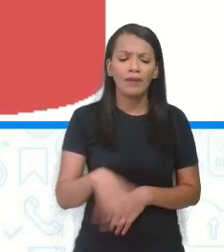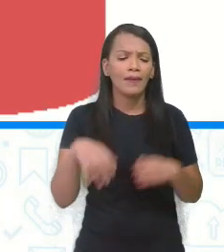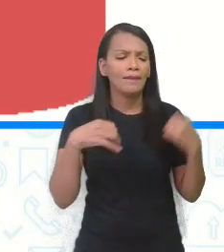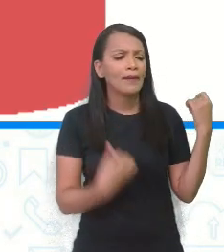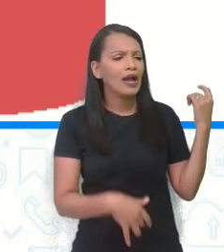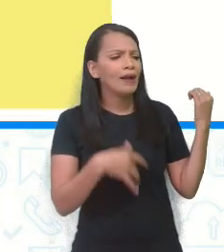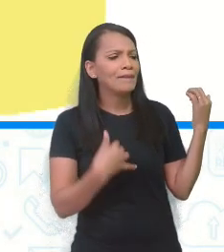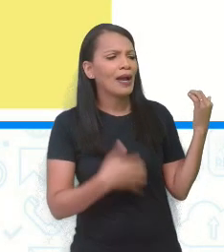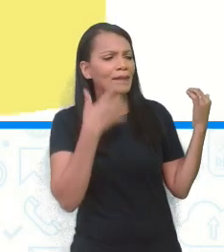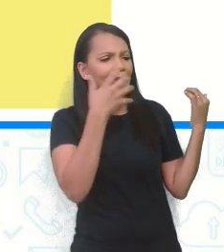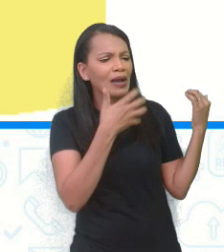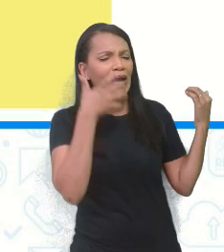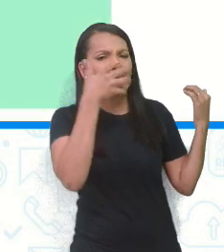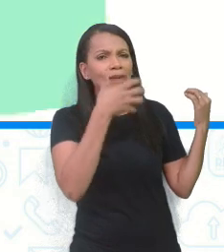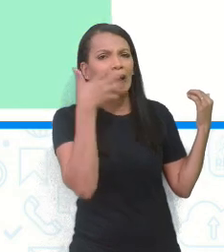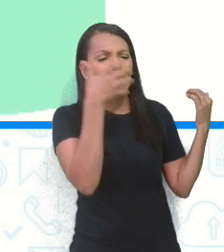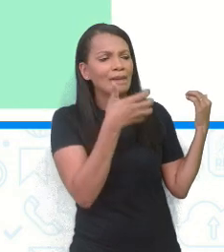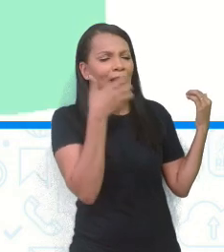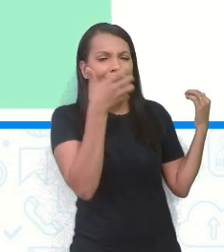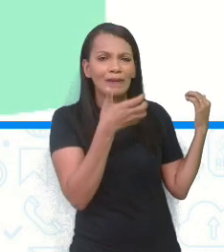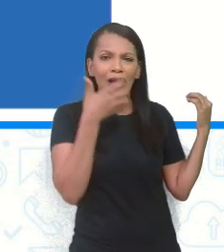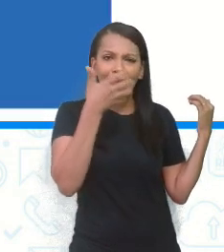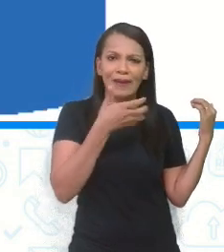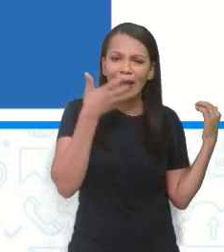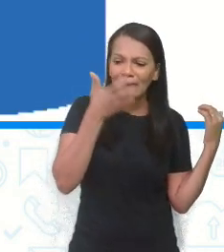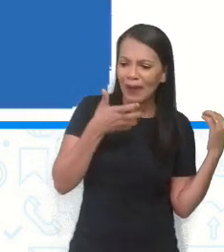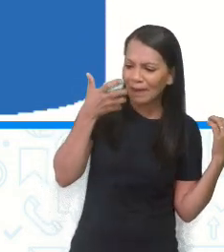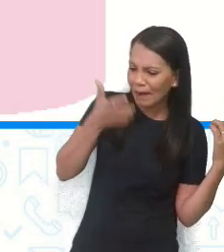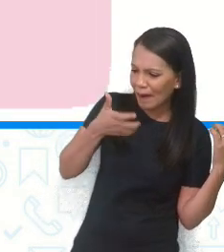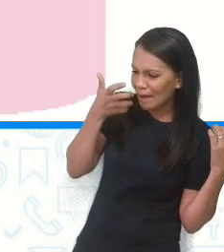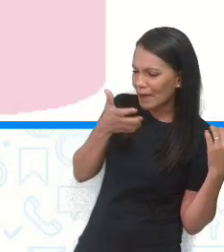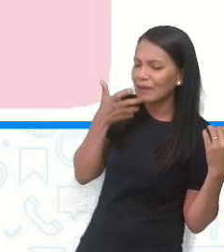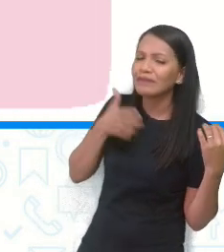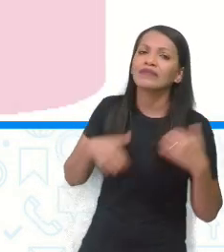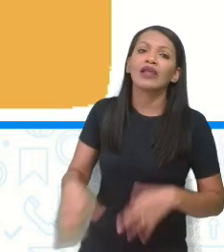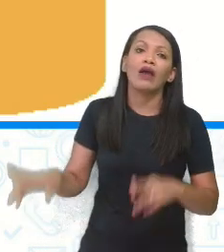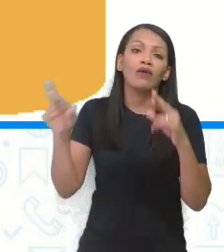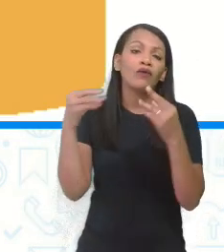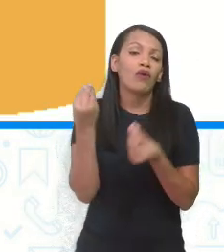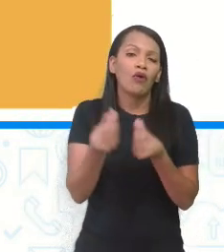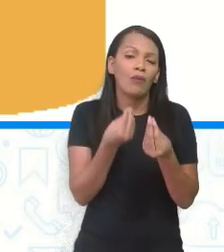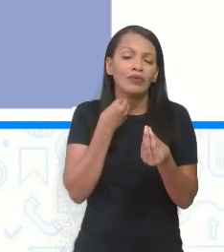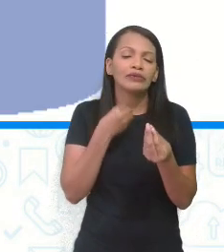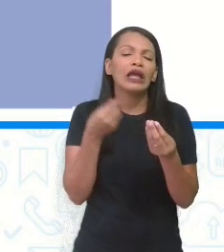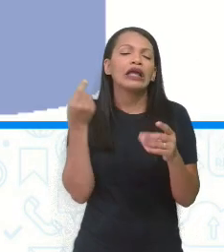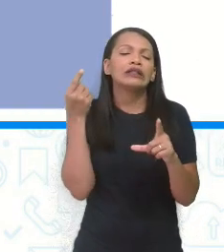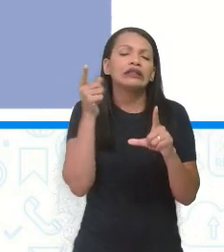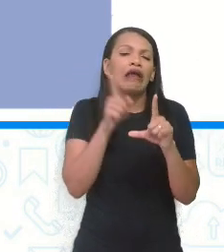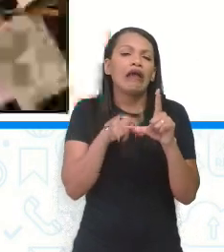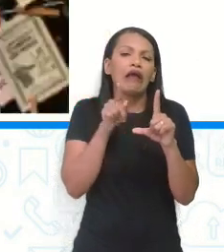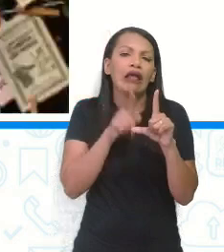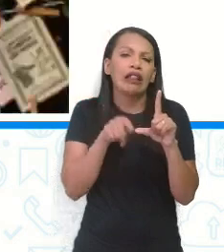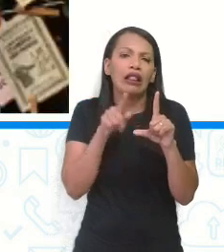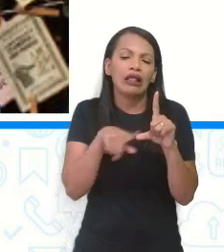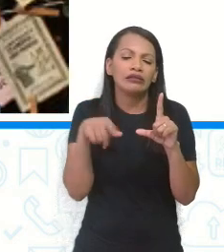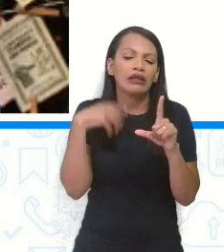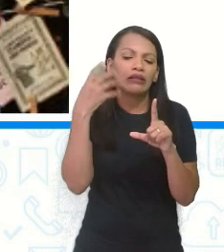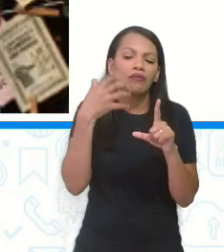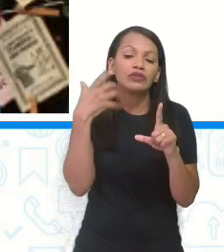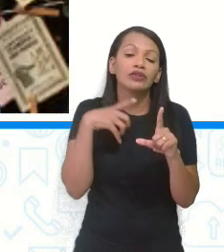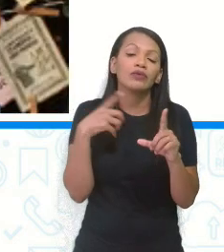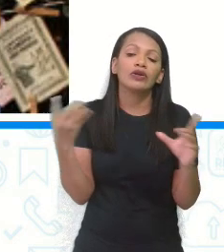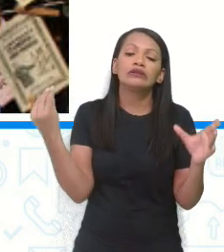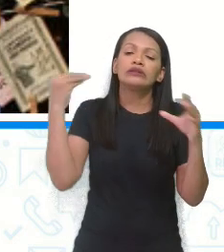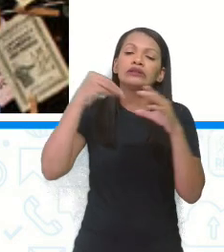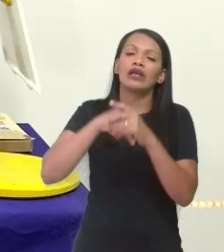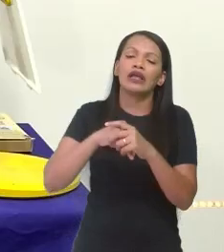a dia, através de rimas, de trovinhas, né, como era chamado aqueles versos, tá?